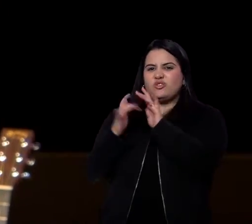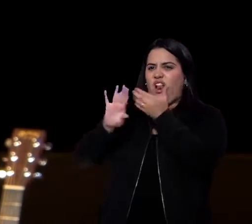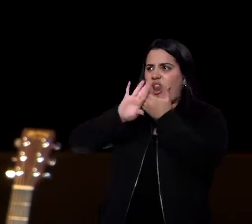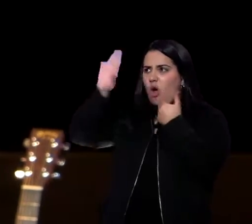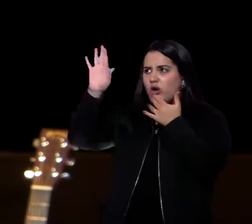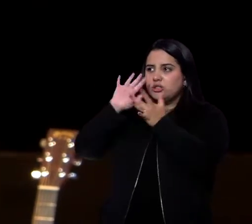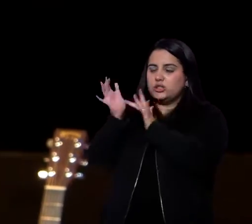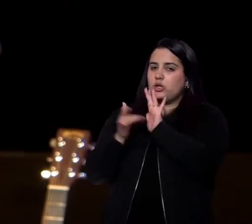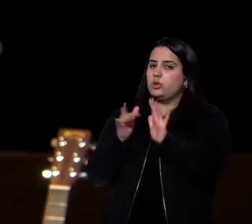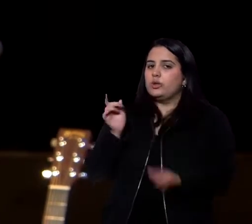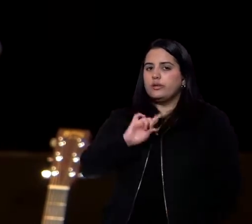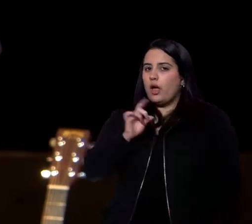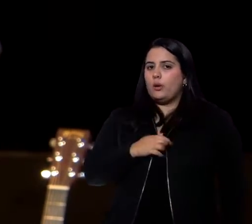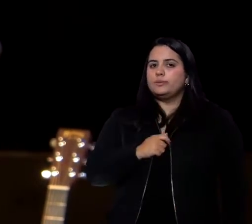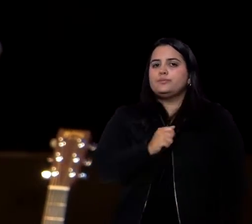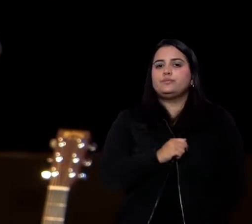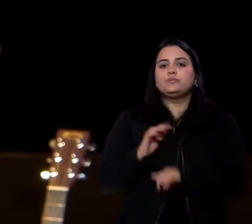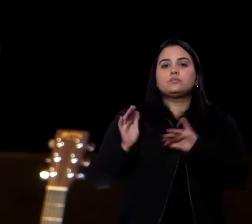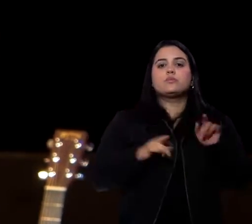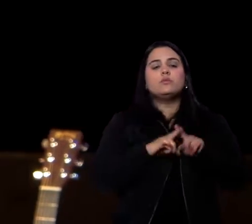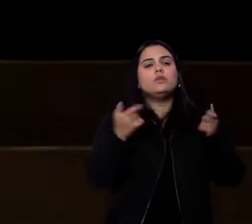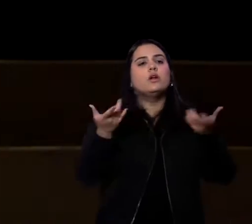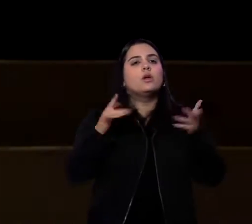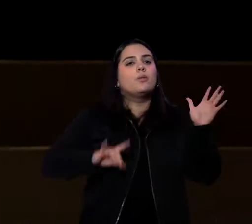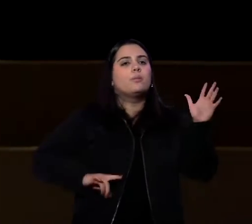tem orado por coisas maiores?